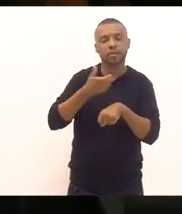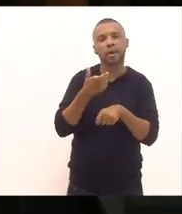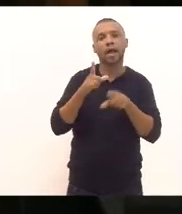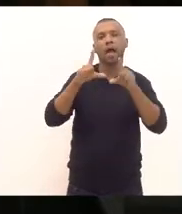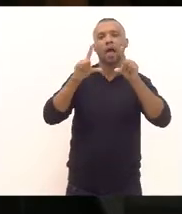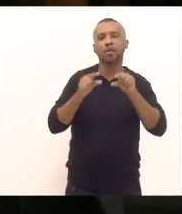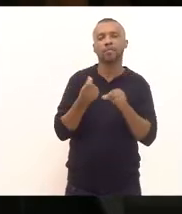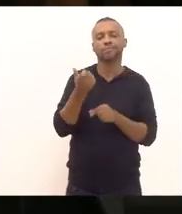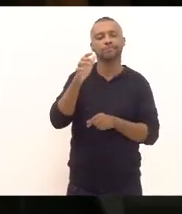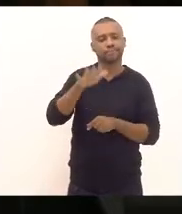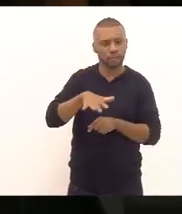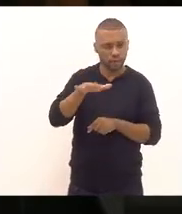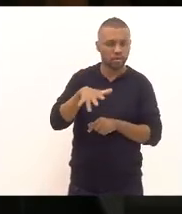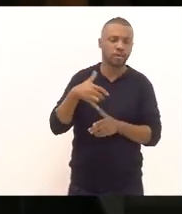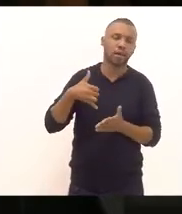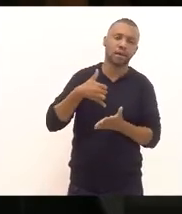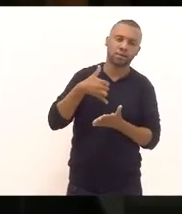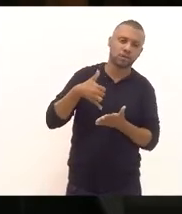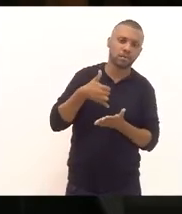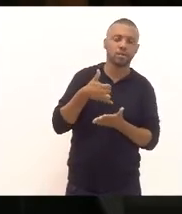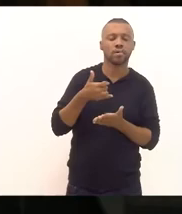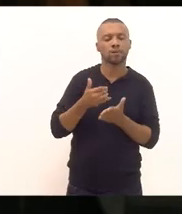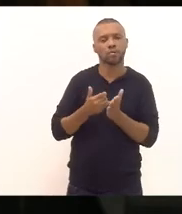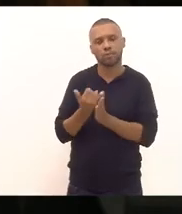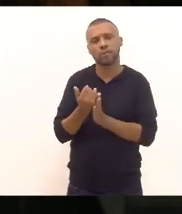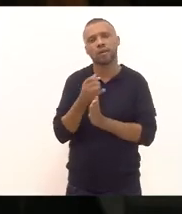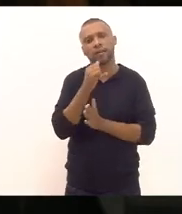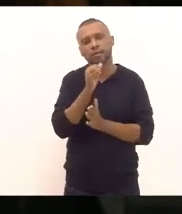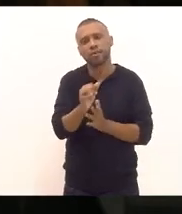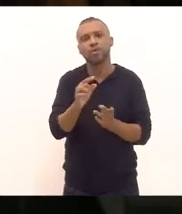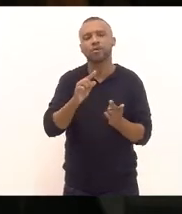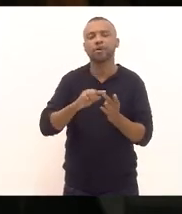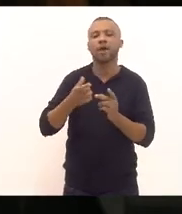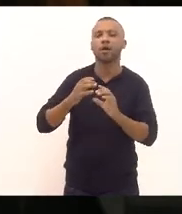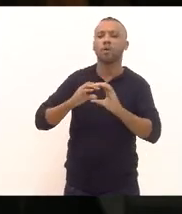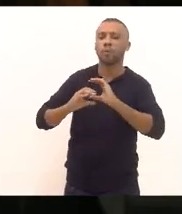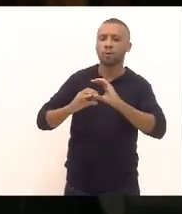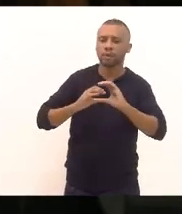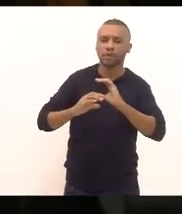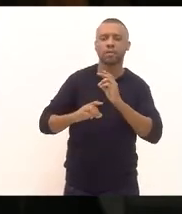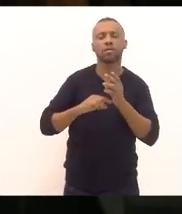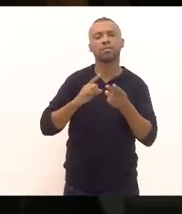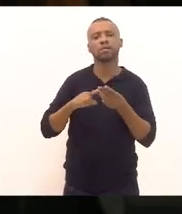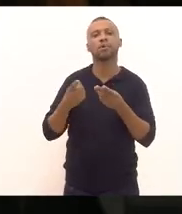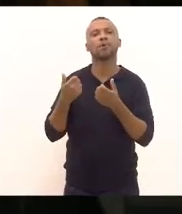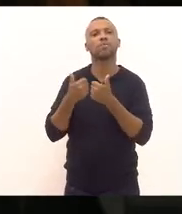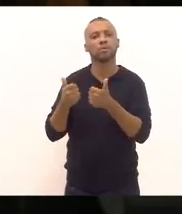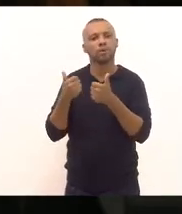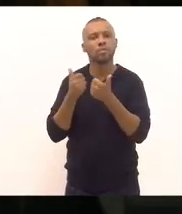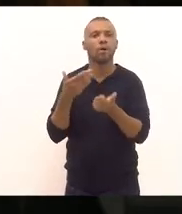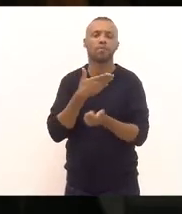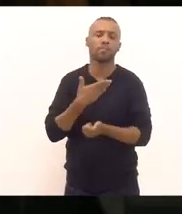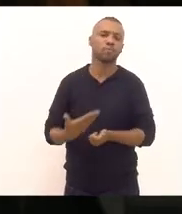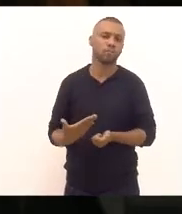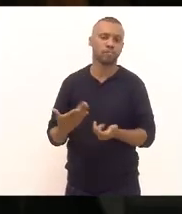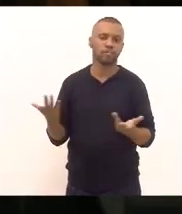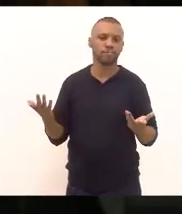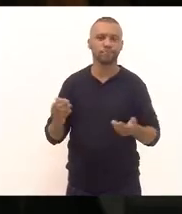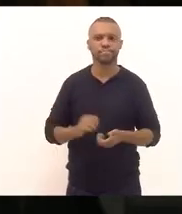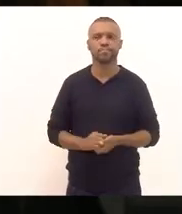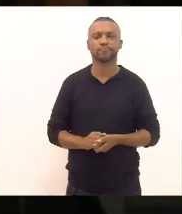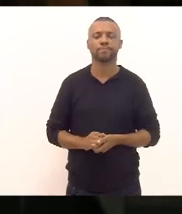preço do combustível entrou em energia entrou em telecomunicação entrou no transporte público